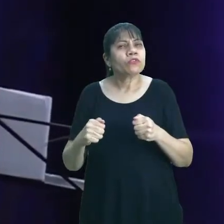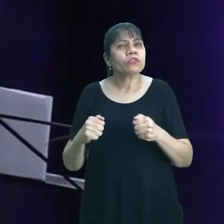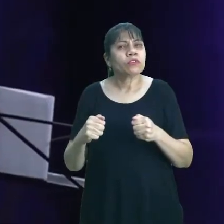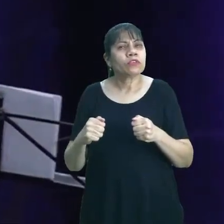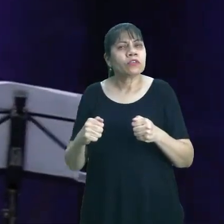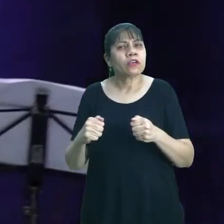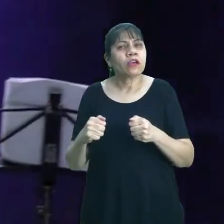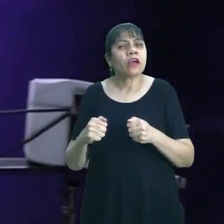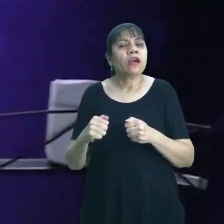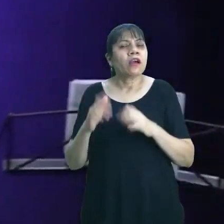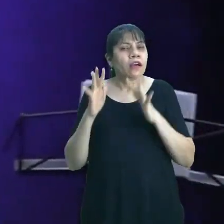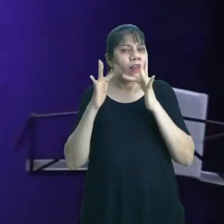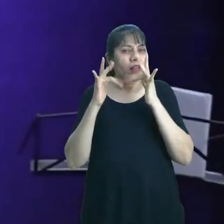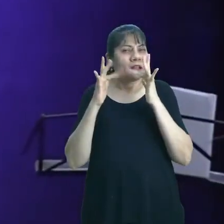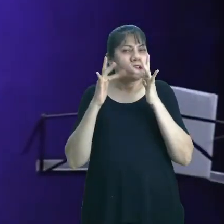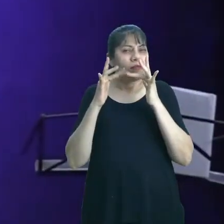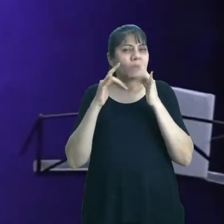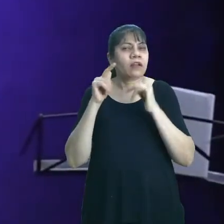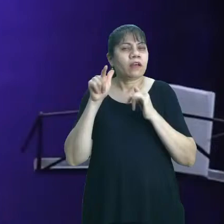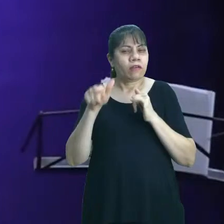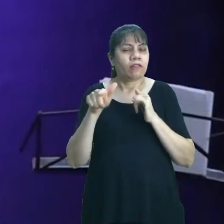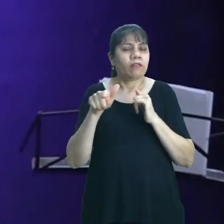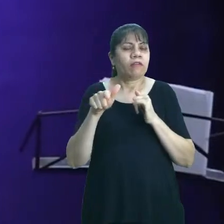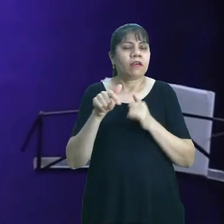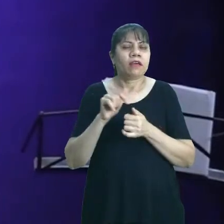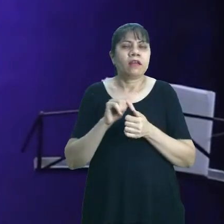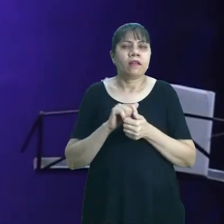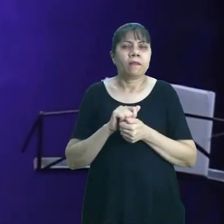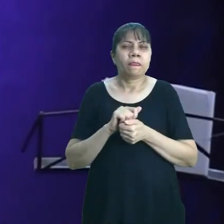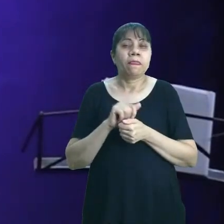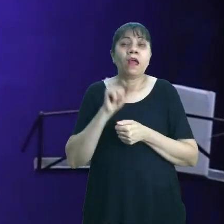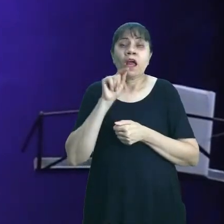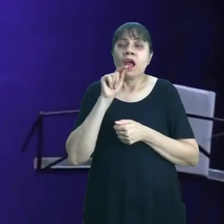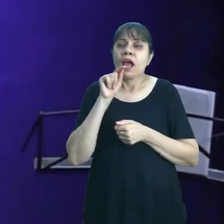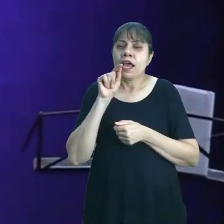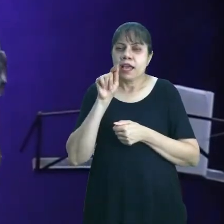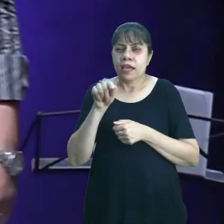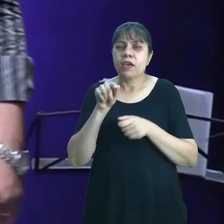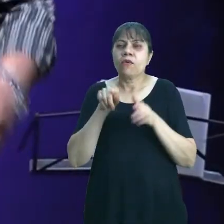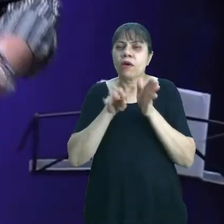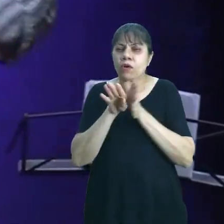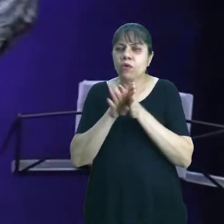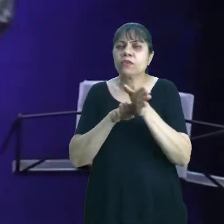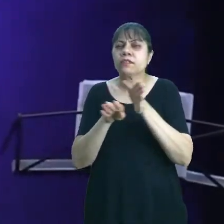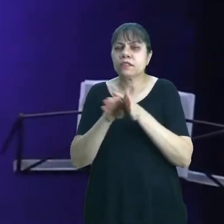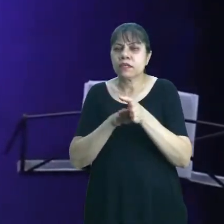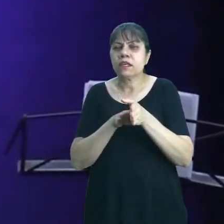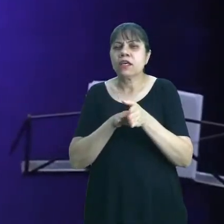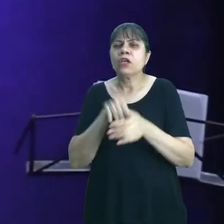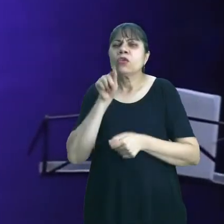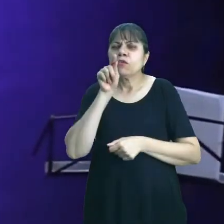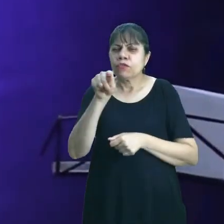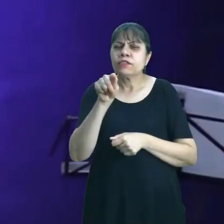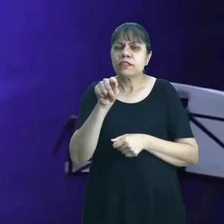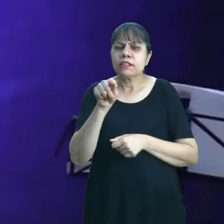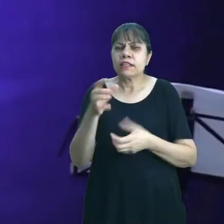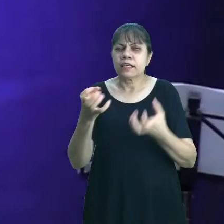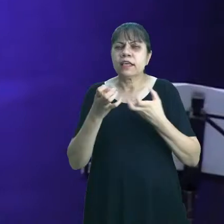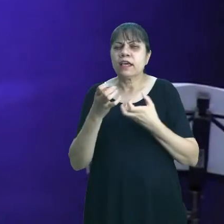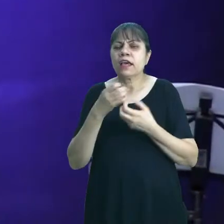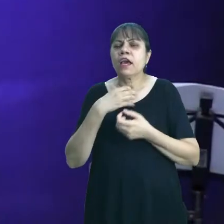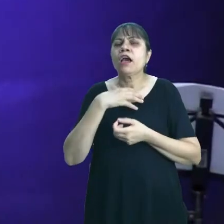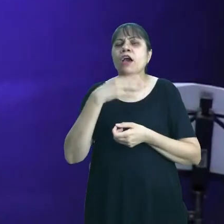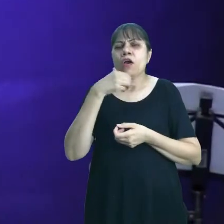E por que eu digo isso para você? Você quer um homem de Deus? Você quer um homem temente a Deus na sua vida?